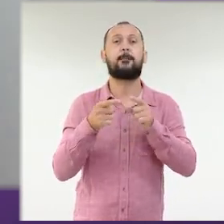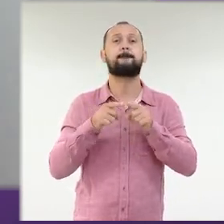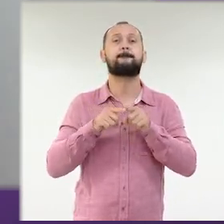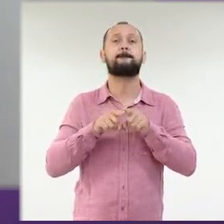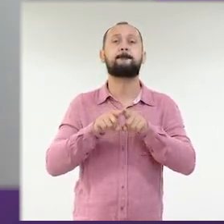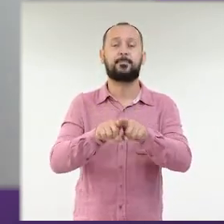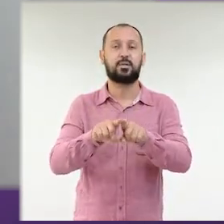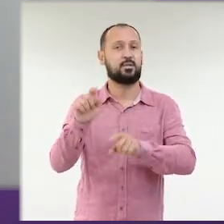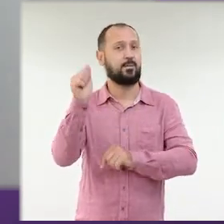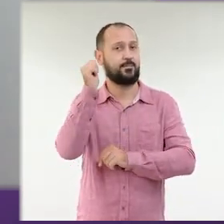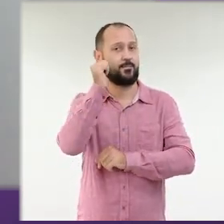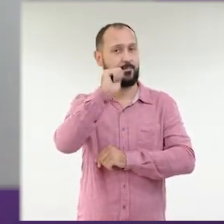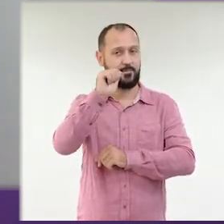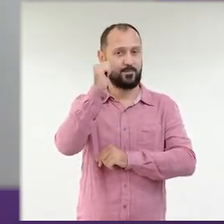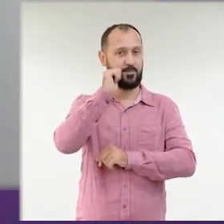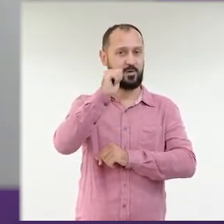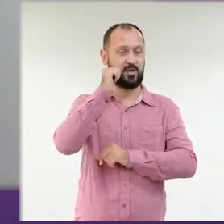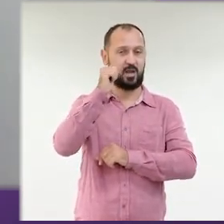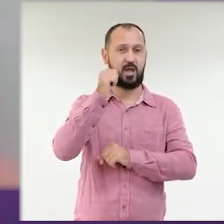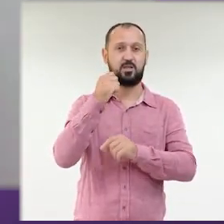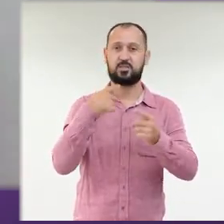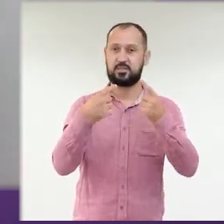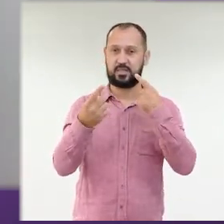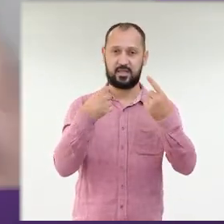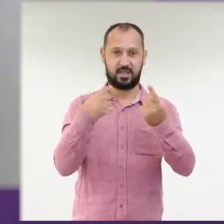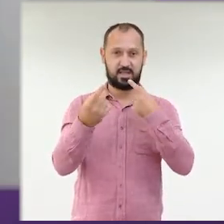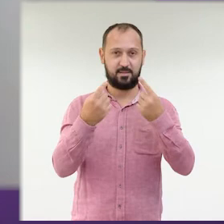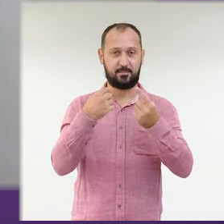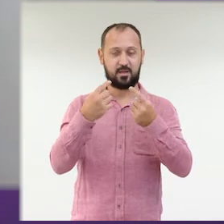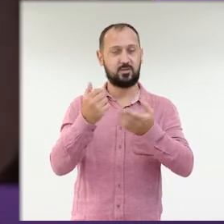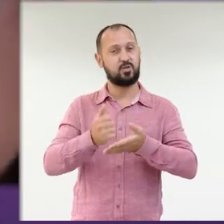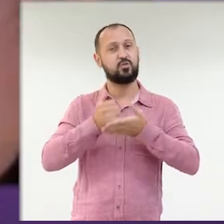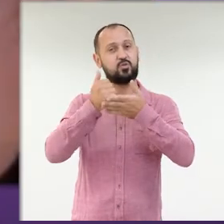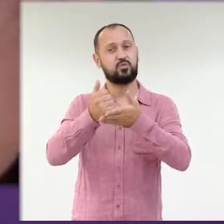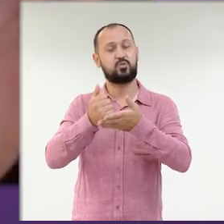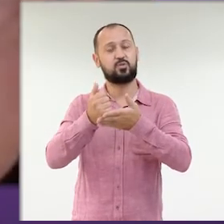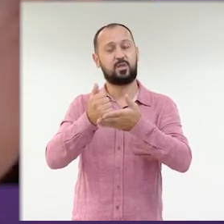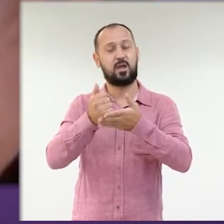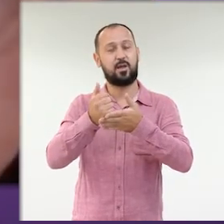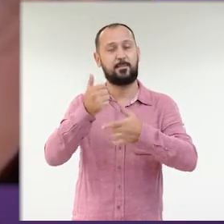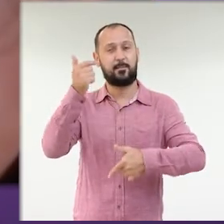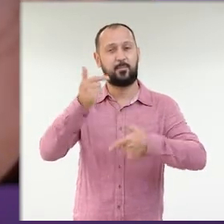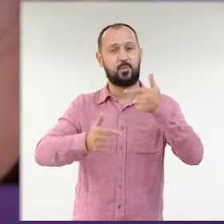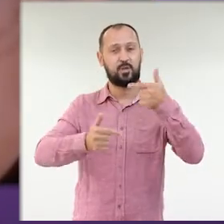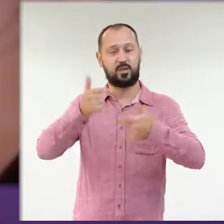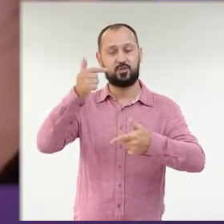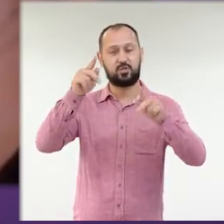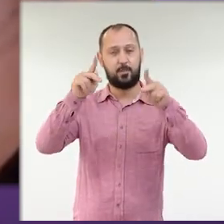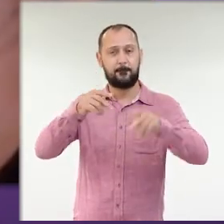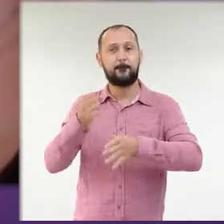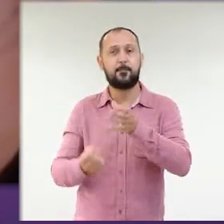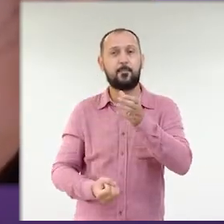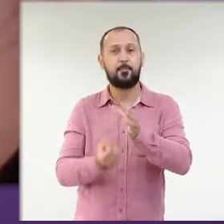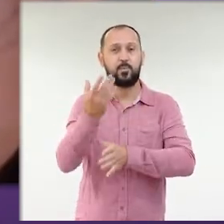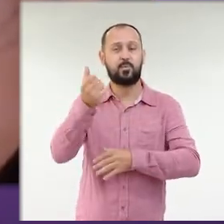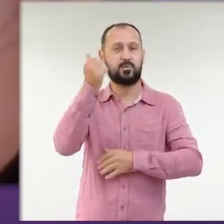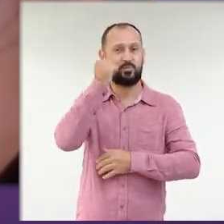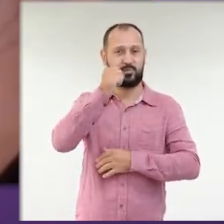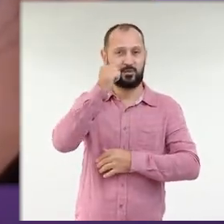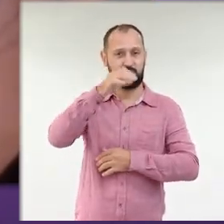essa parceria do Mulheres em Debate veio aí para somar nessa construção de políticas públicas para as